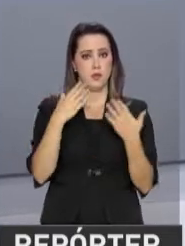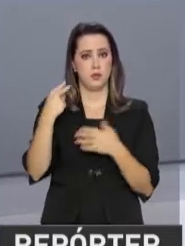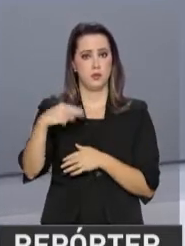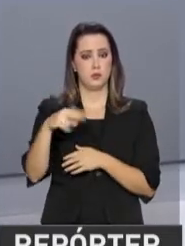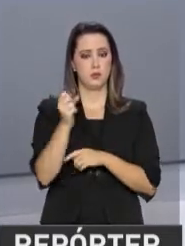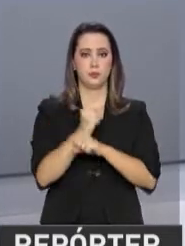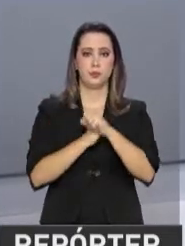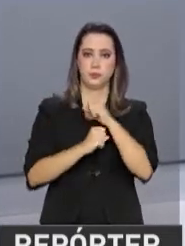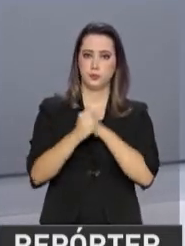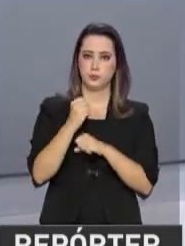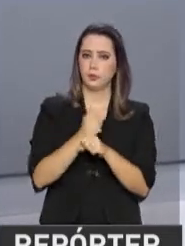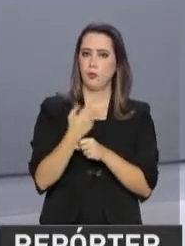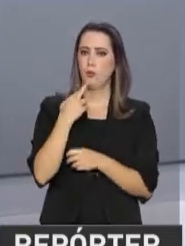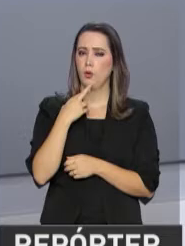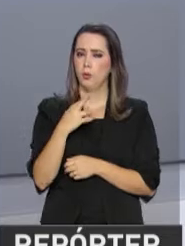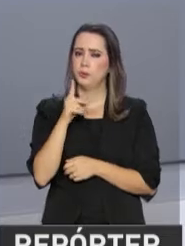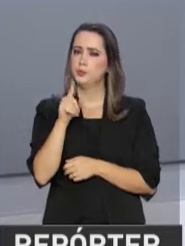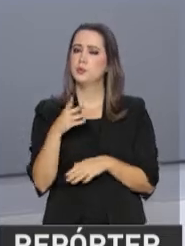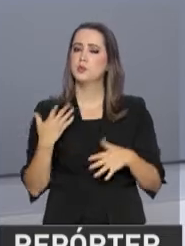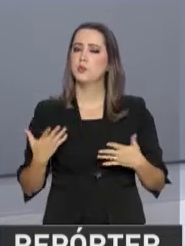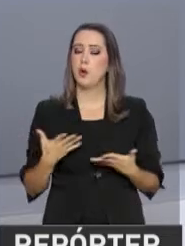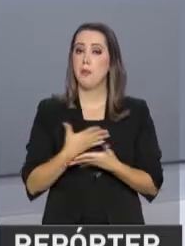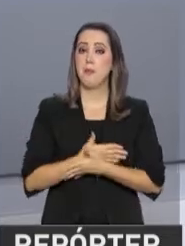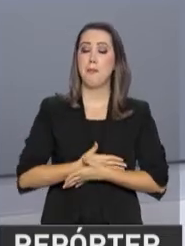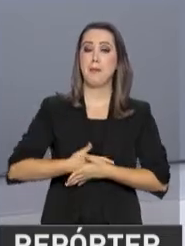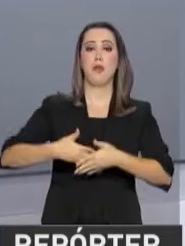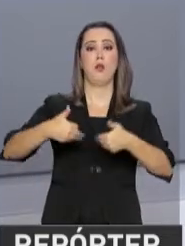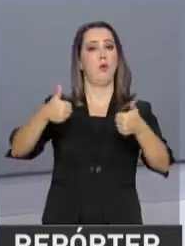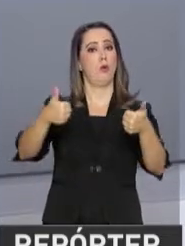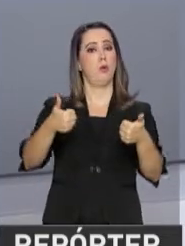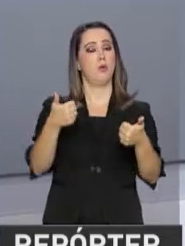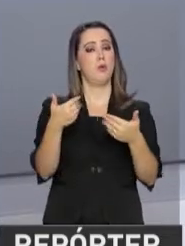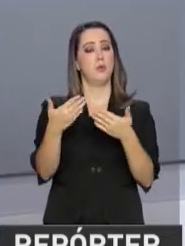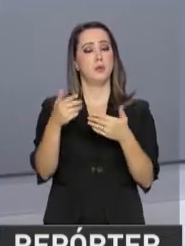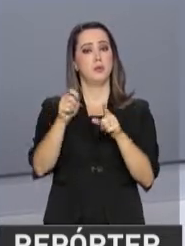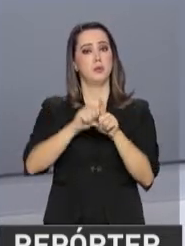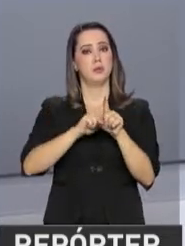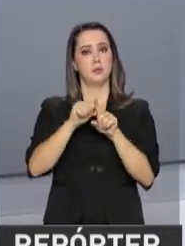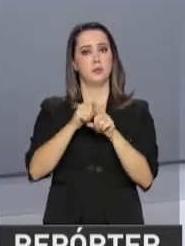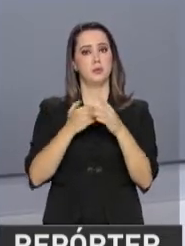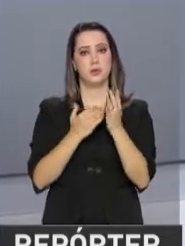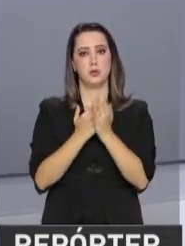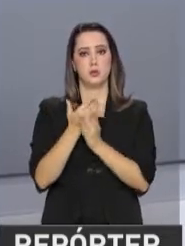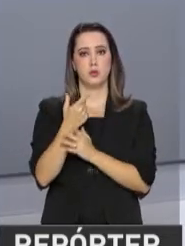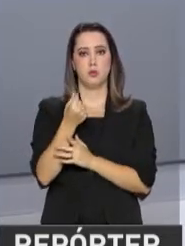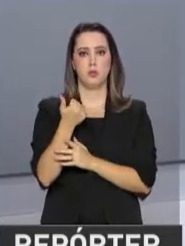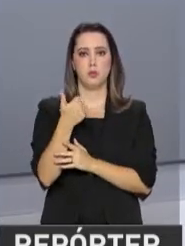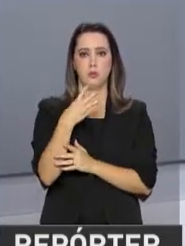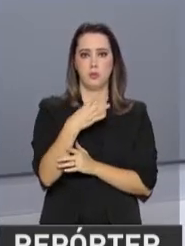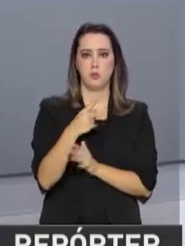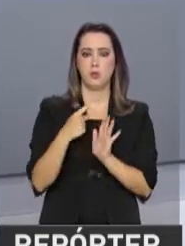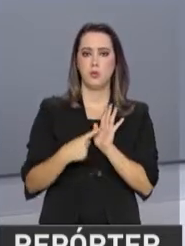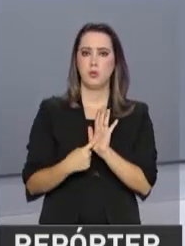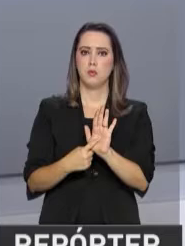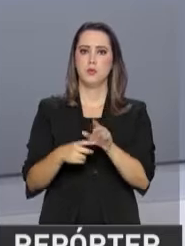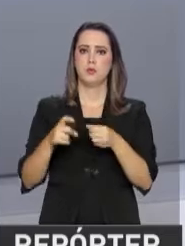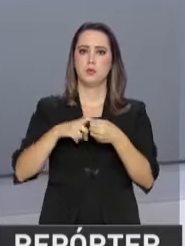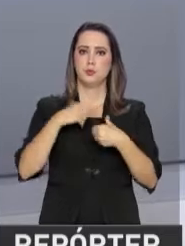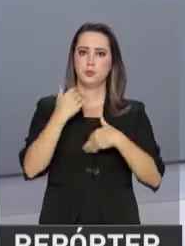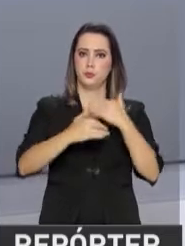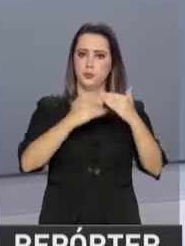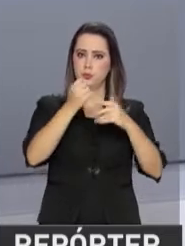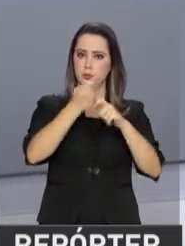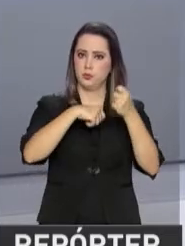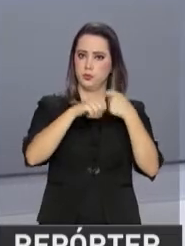do ano passado o resultado foi o melhor para o mês desde 2004 xiii e reflete a retomada da economia brasileira